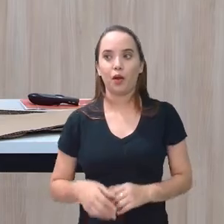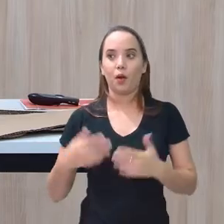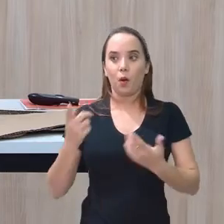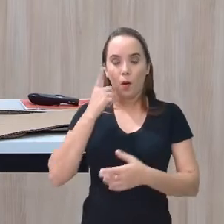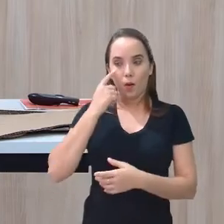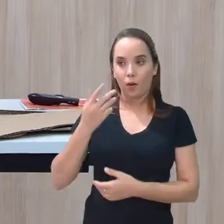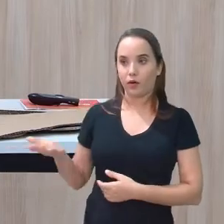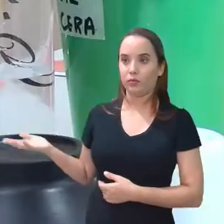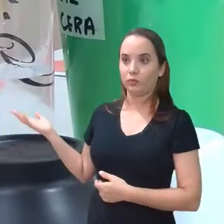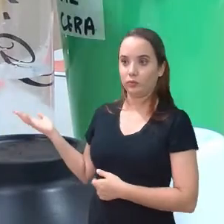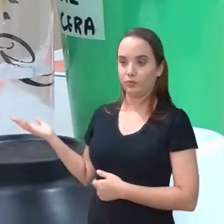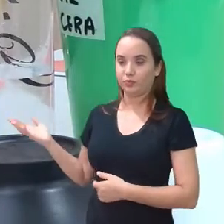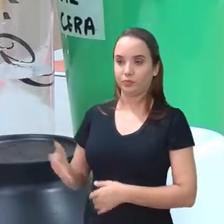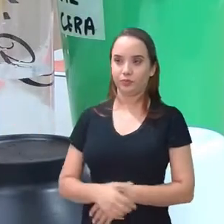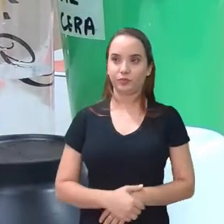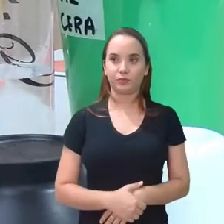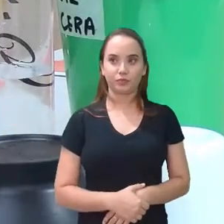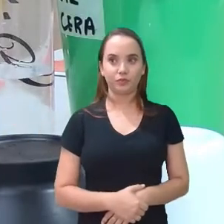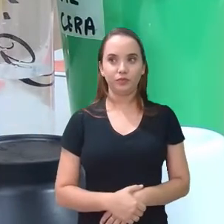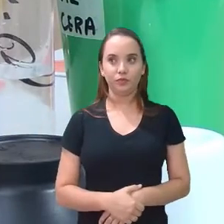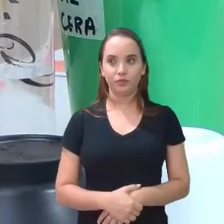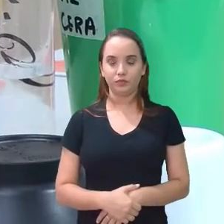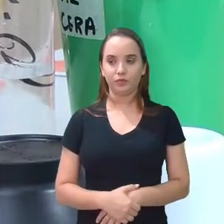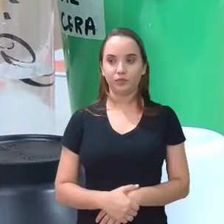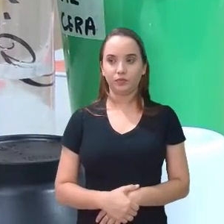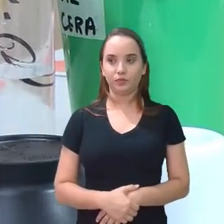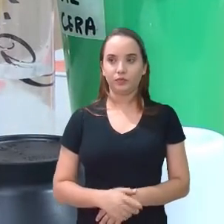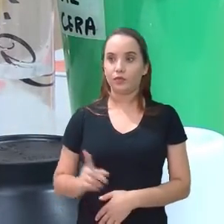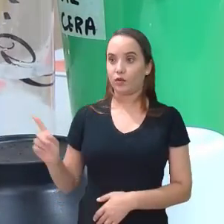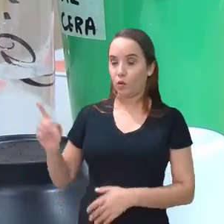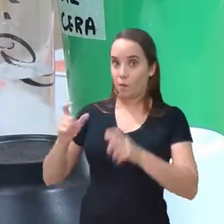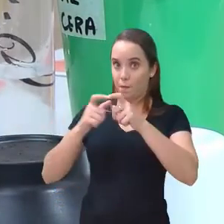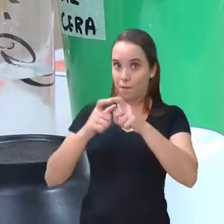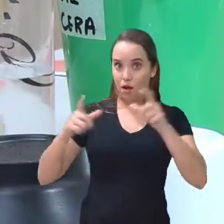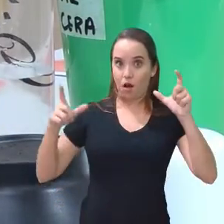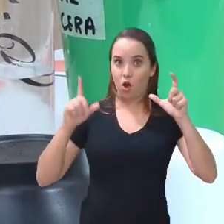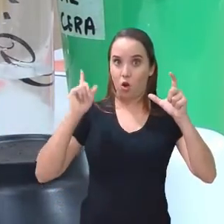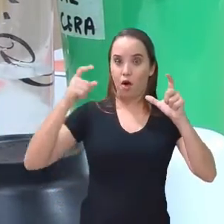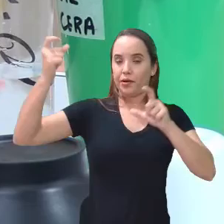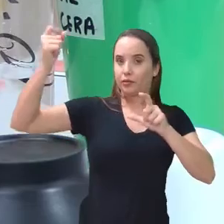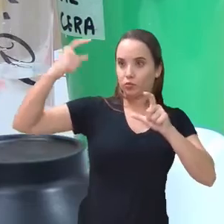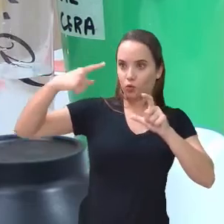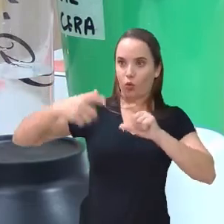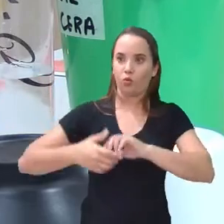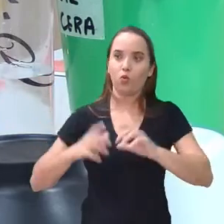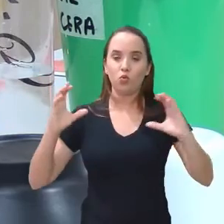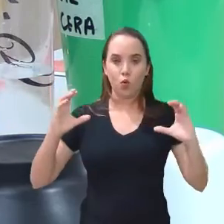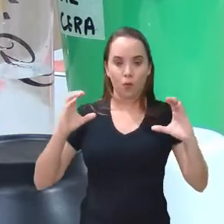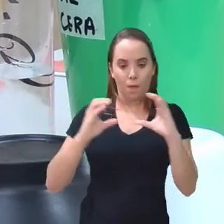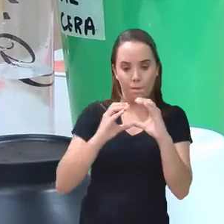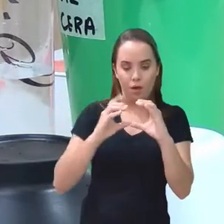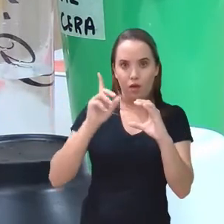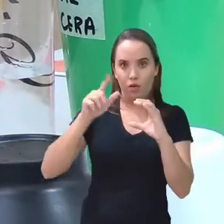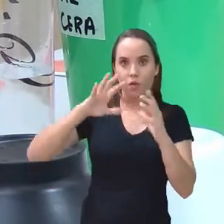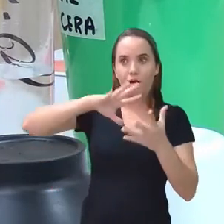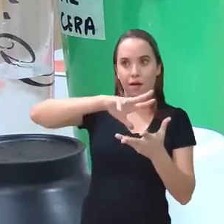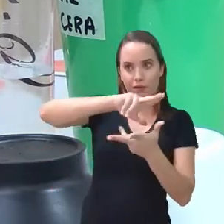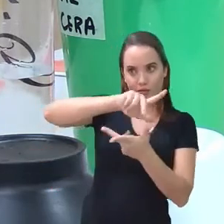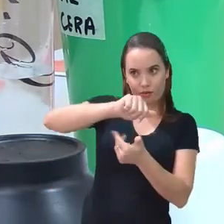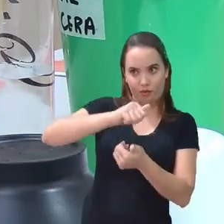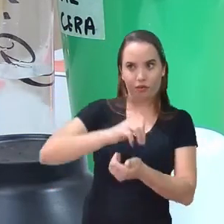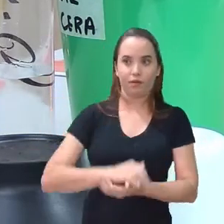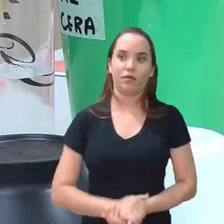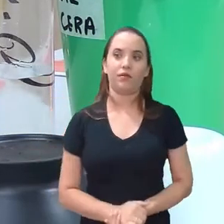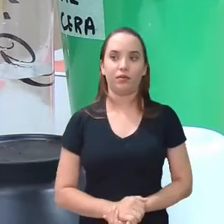maior, representando o sol, né? Esse é a questão do meio, olha, o médio, é